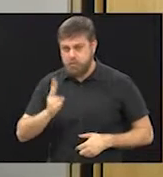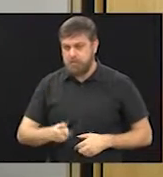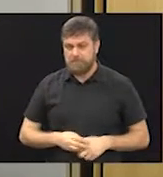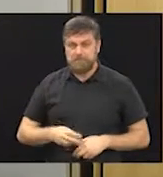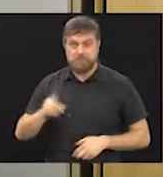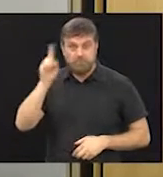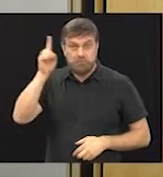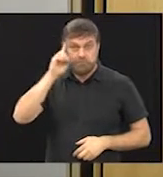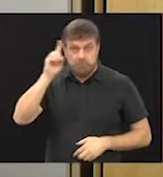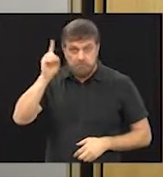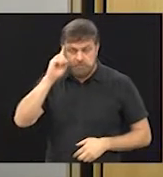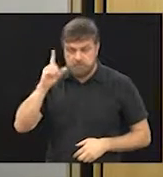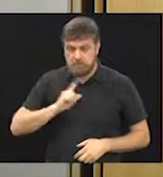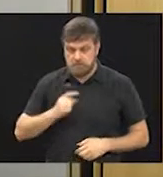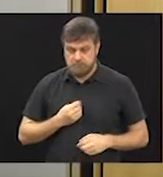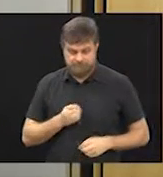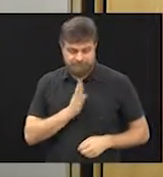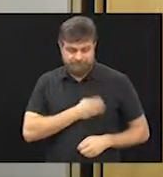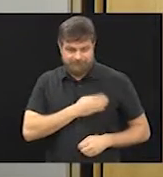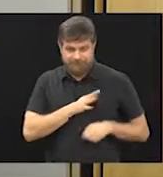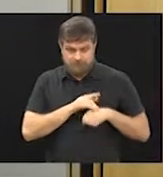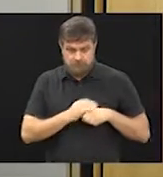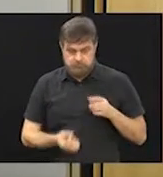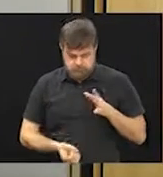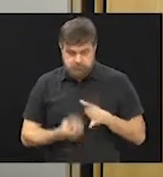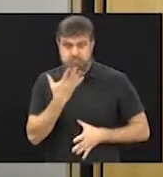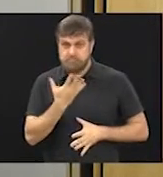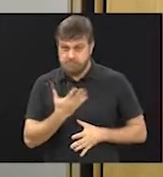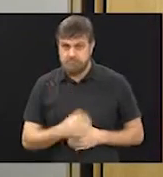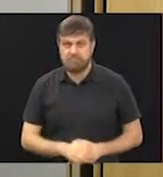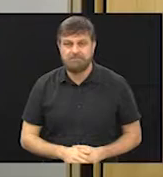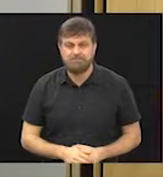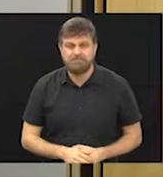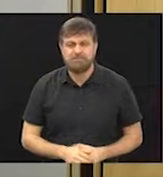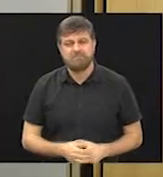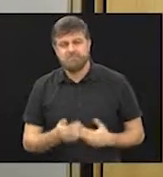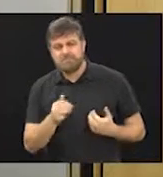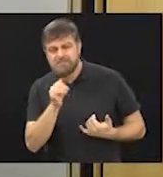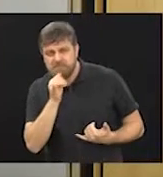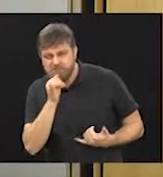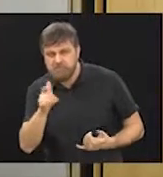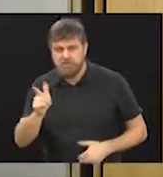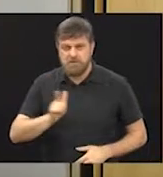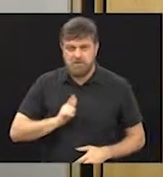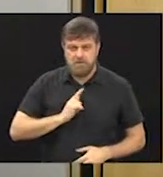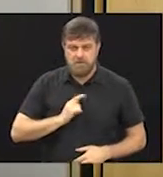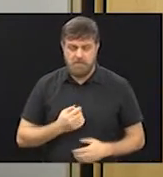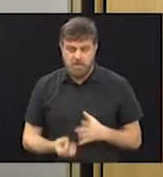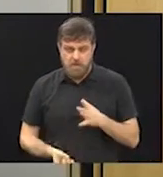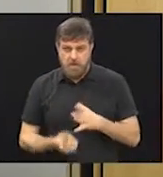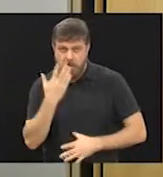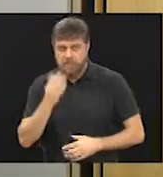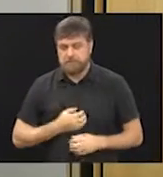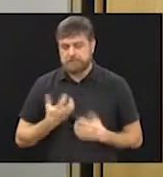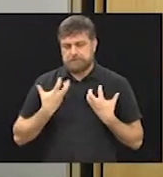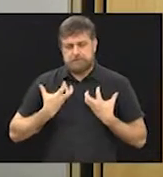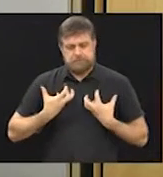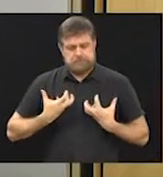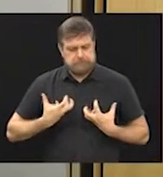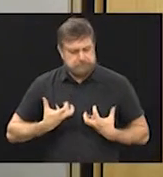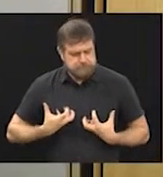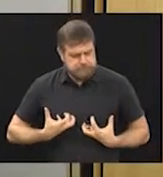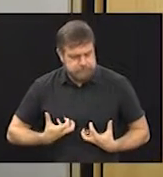dia, favorece o aparecimento dessas doenças cardiovasculares, como aumento da incidência de estresse na